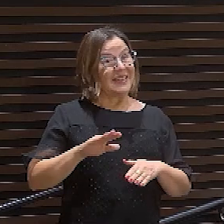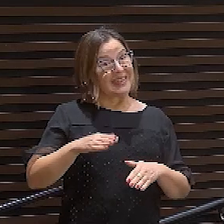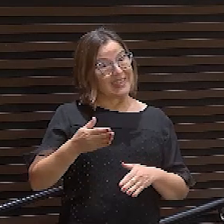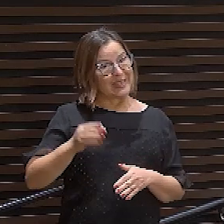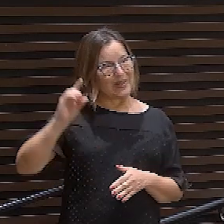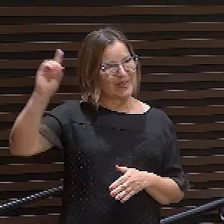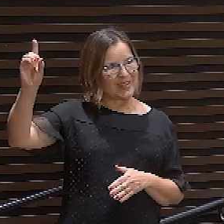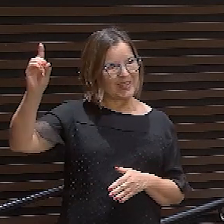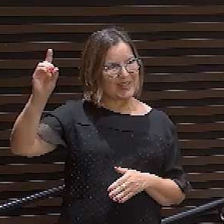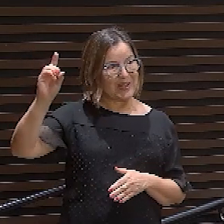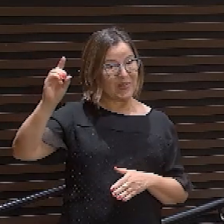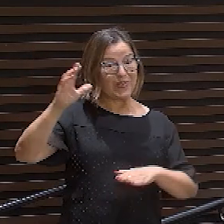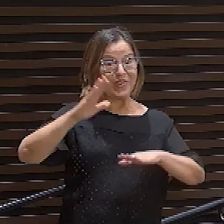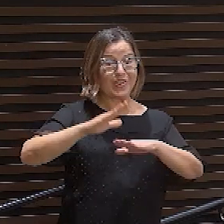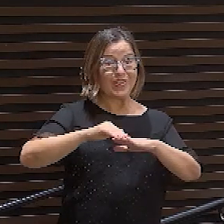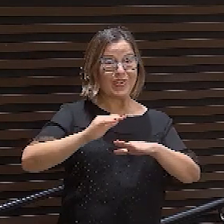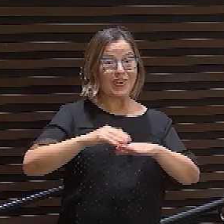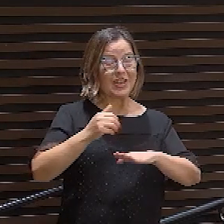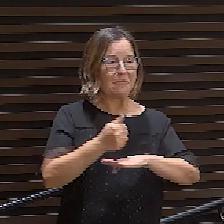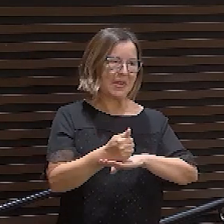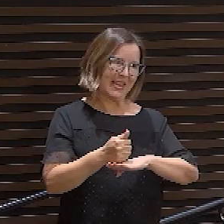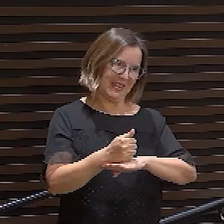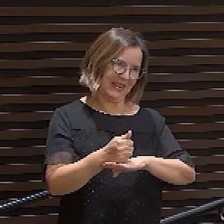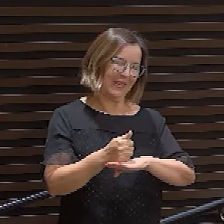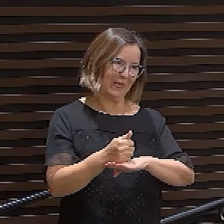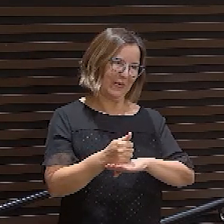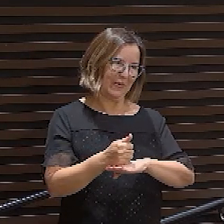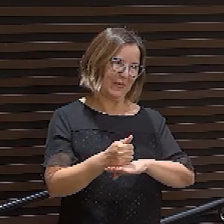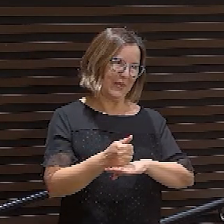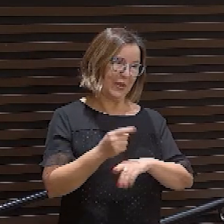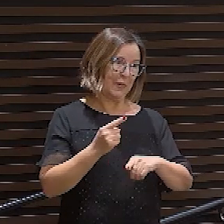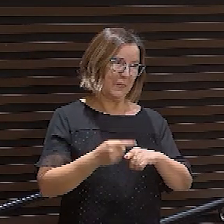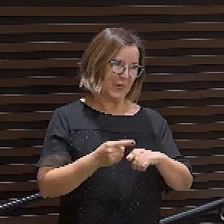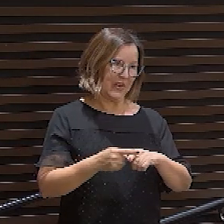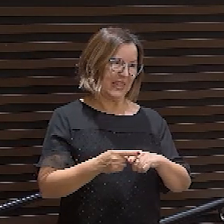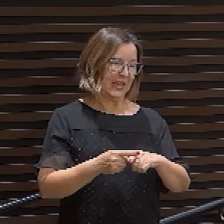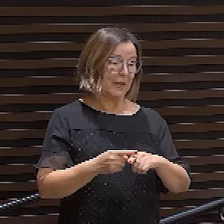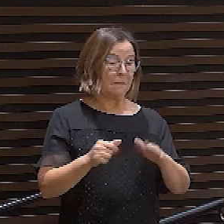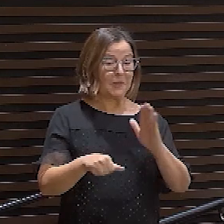Porque ninguém pode seguir a Deus sem que Deus primeiro não chamá-lo.